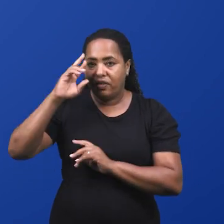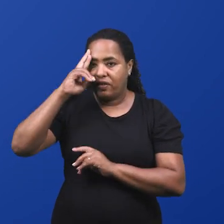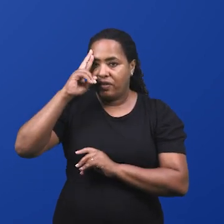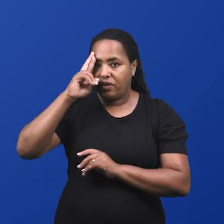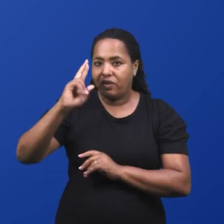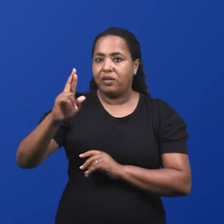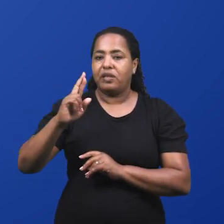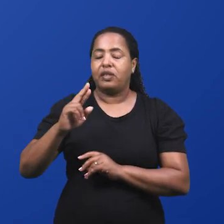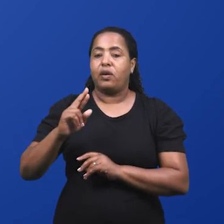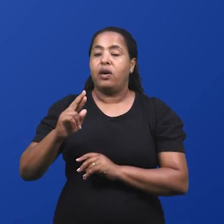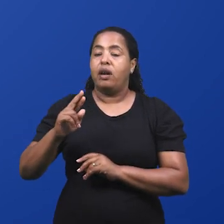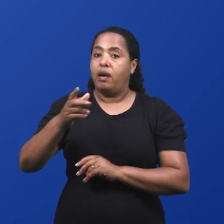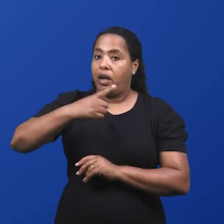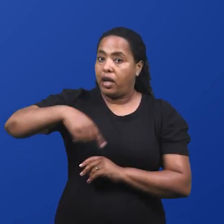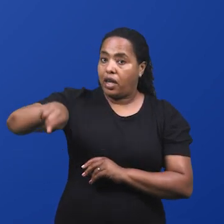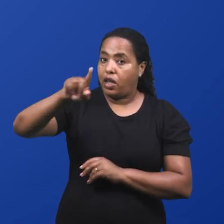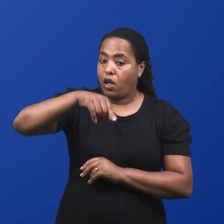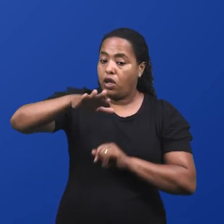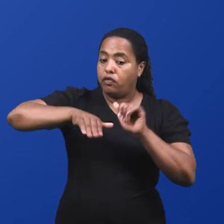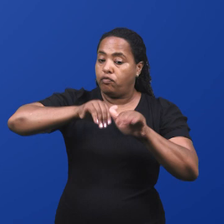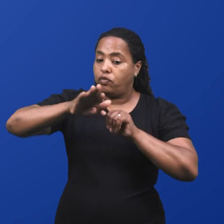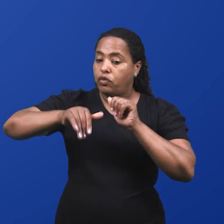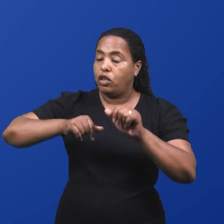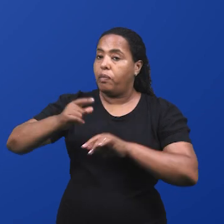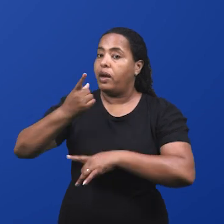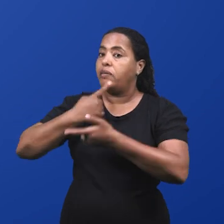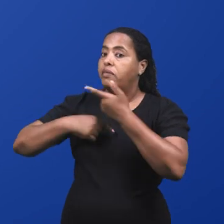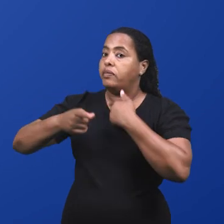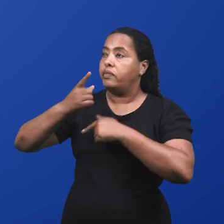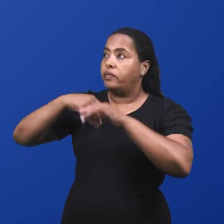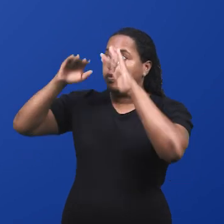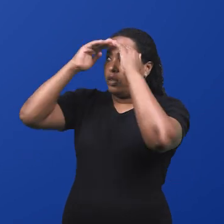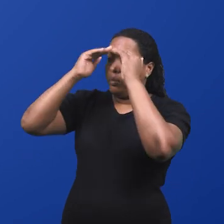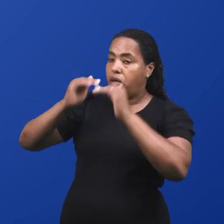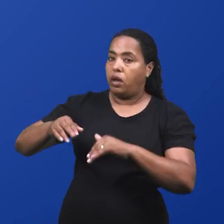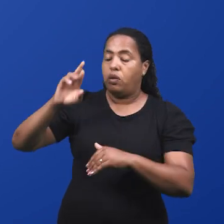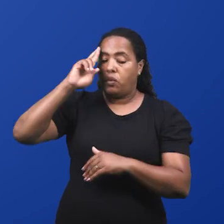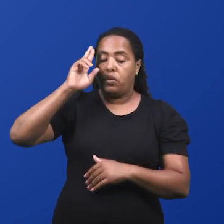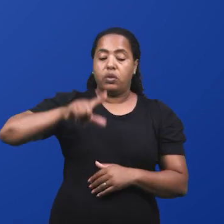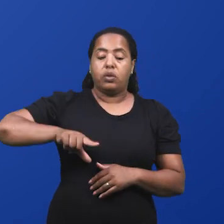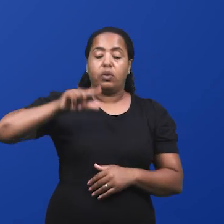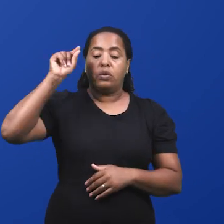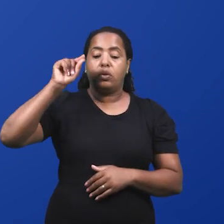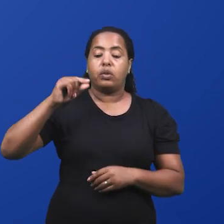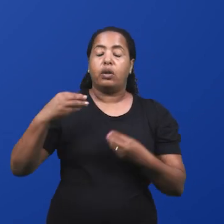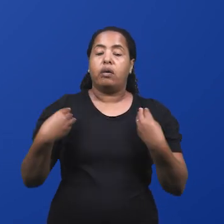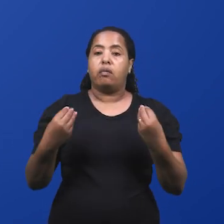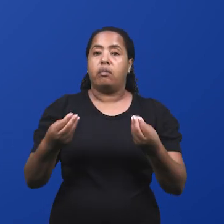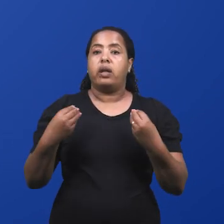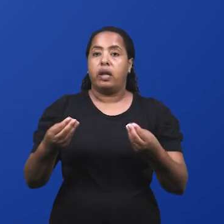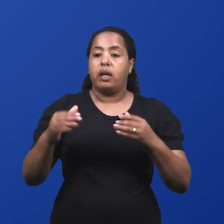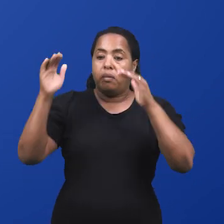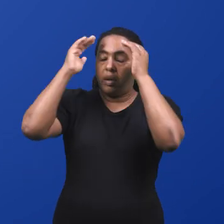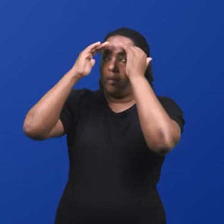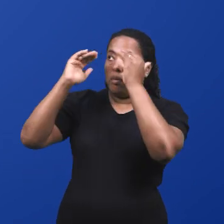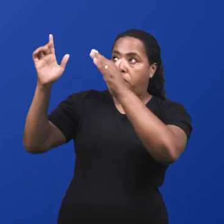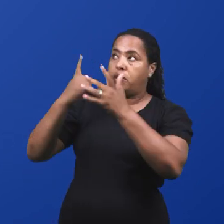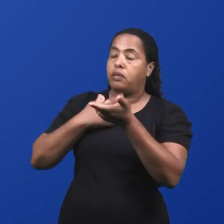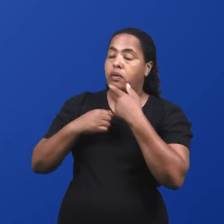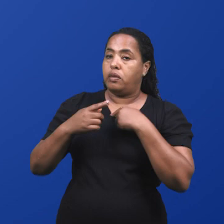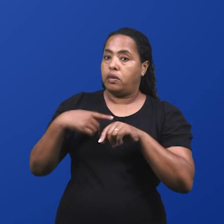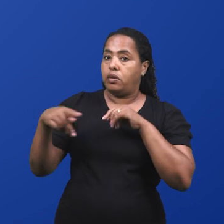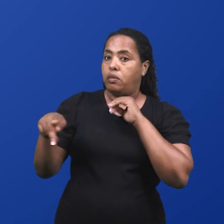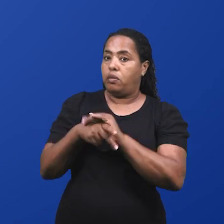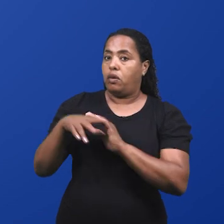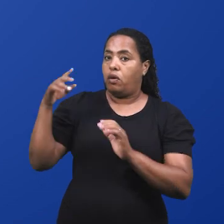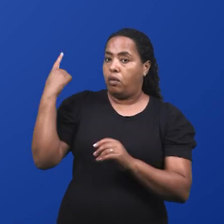chamados para fazer a vontade do Senhor. O Senhor nos elegeu, mas nos elegeu para fazer a sua vontade. Nós temos